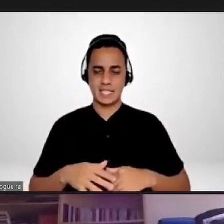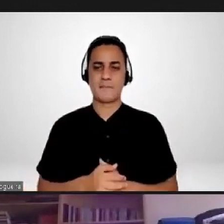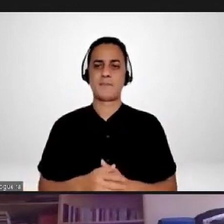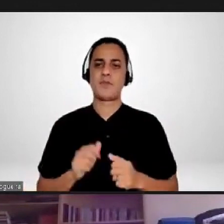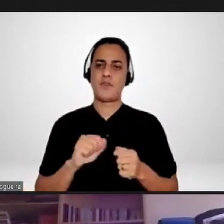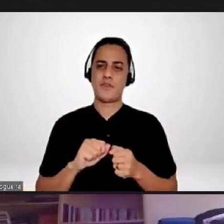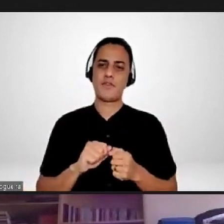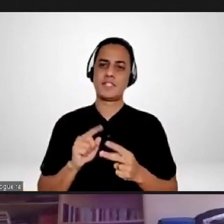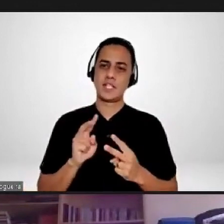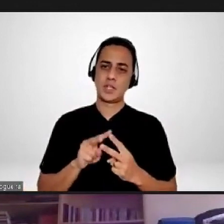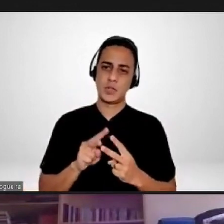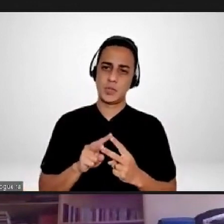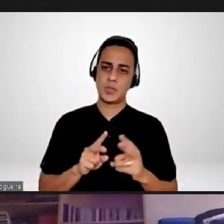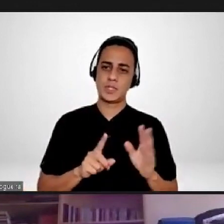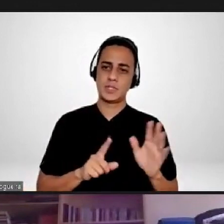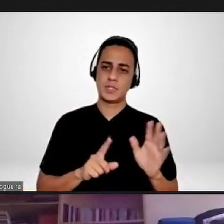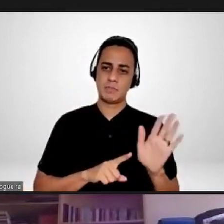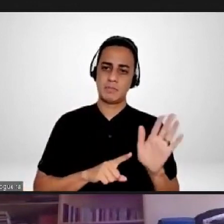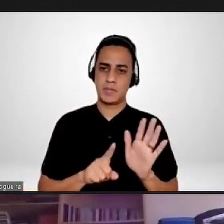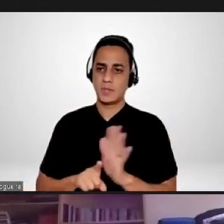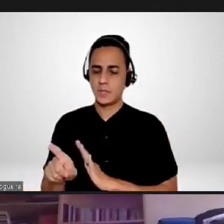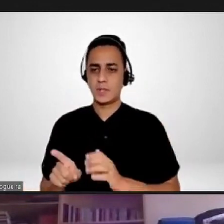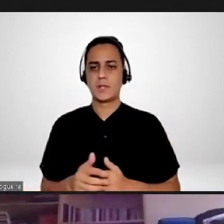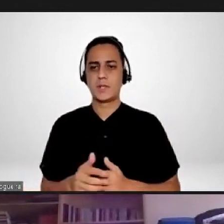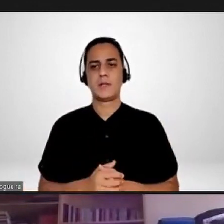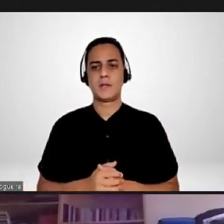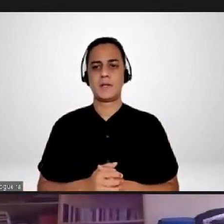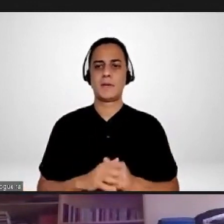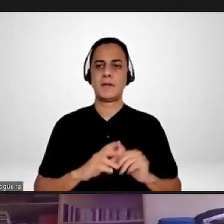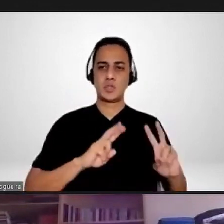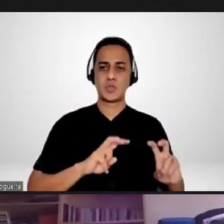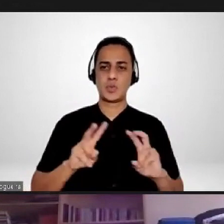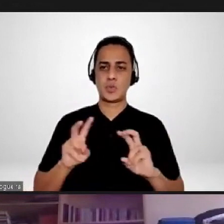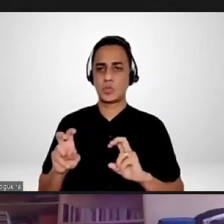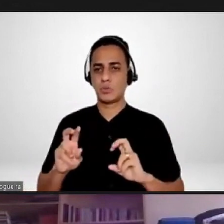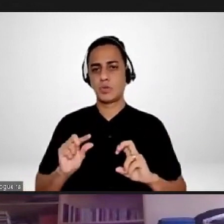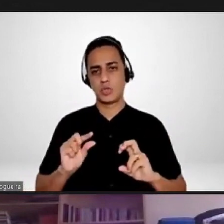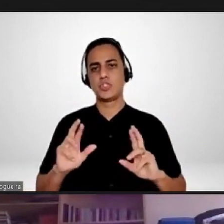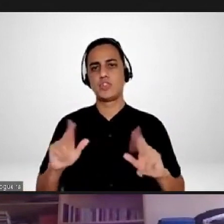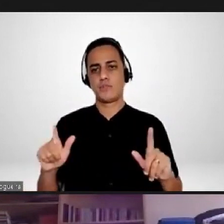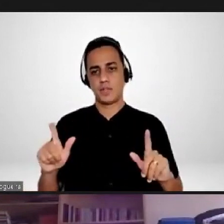duas perguntas, são dois assuntos um pouco diferentes, mas